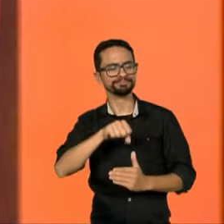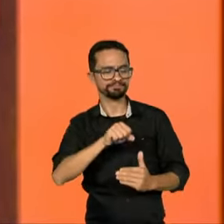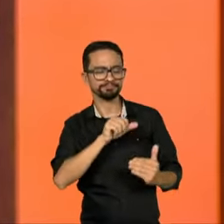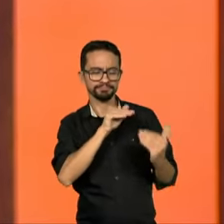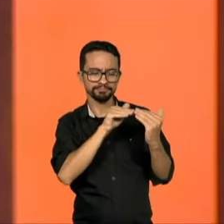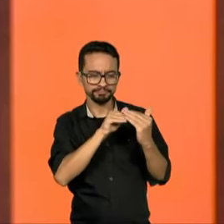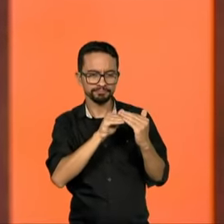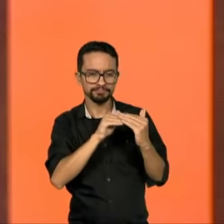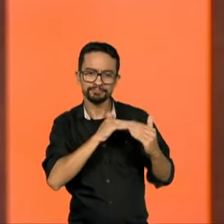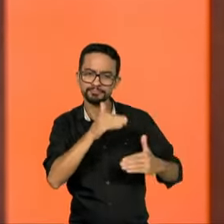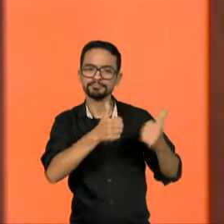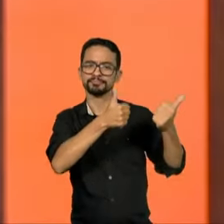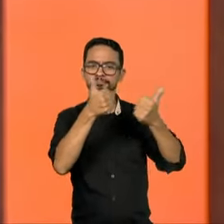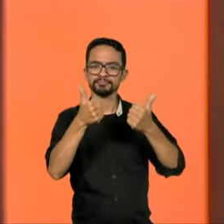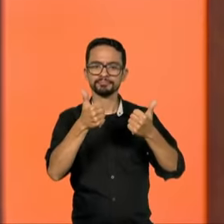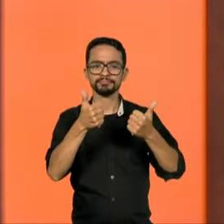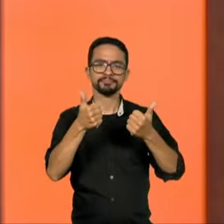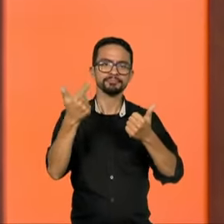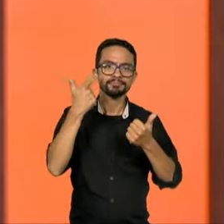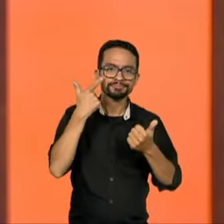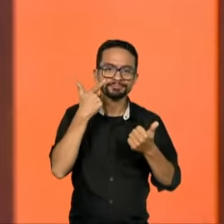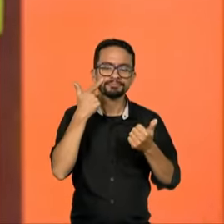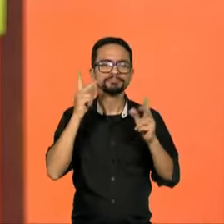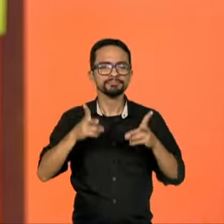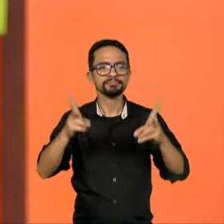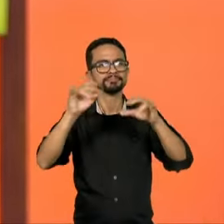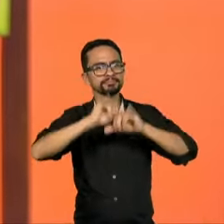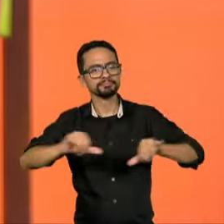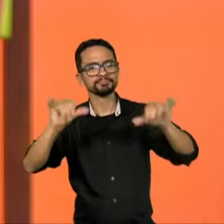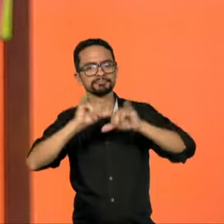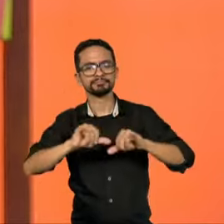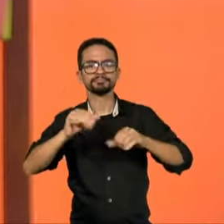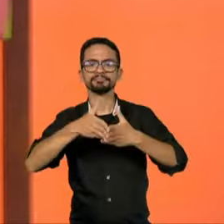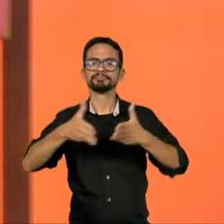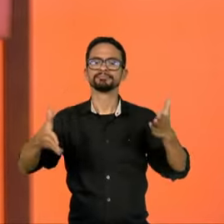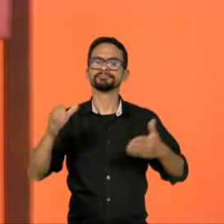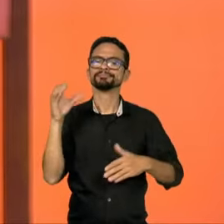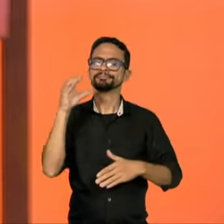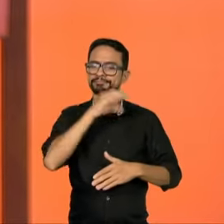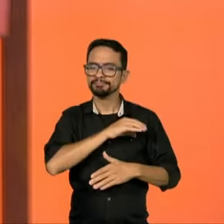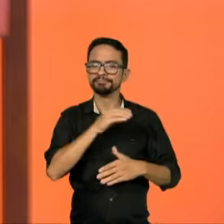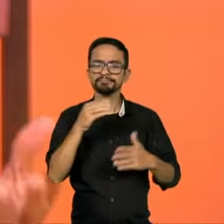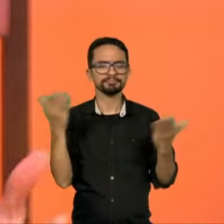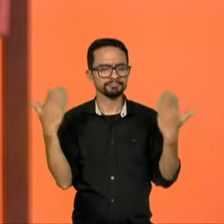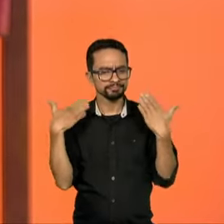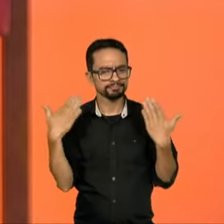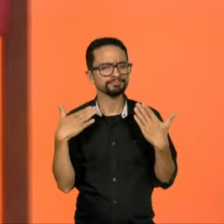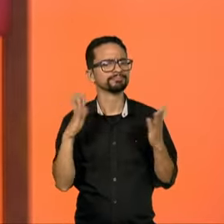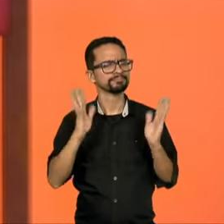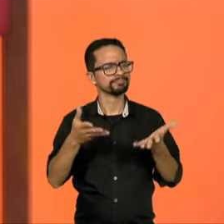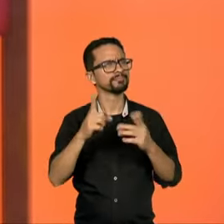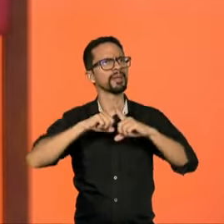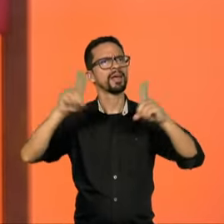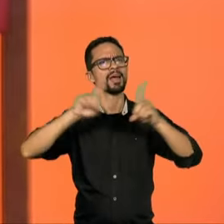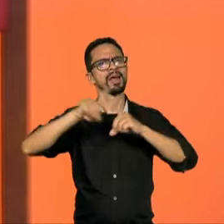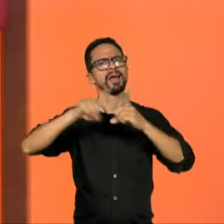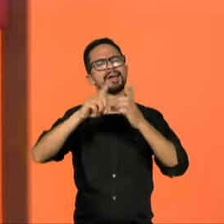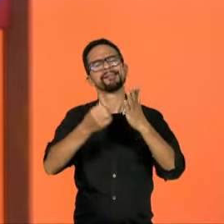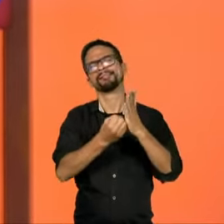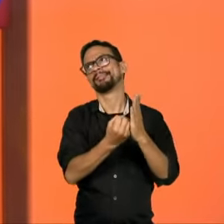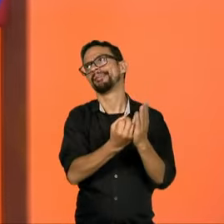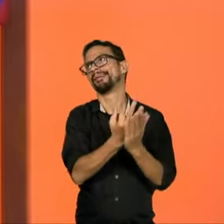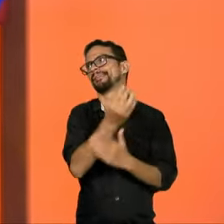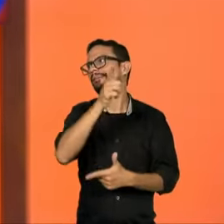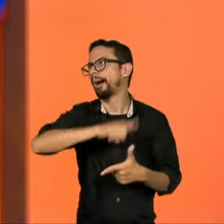avançamos bastante. Eu venho todos os verões para a imprensa para reclamar de diversas situações e que a